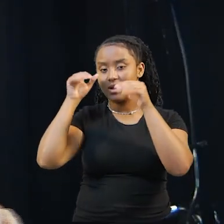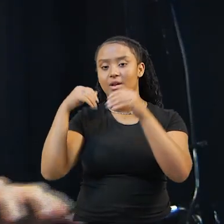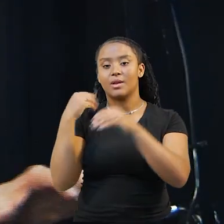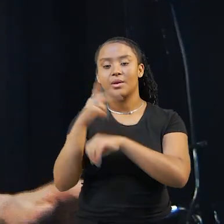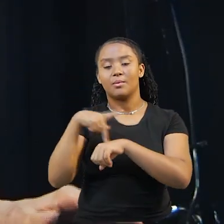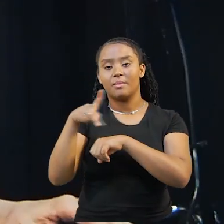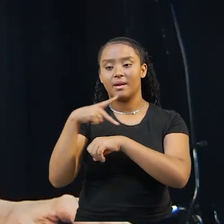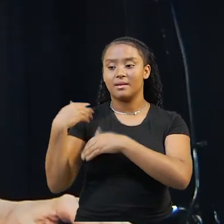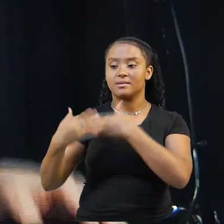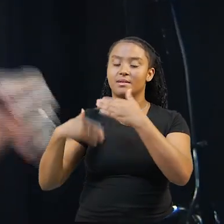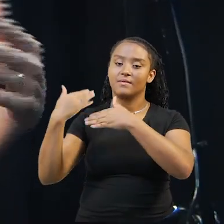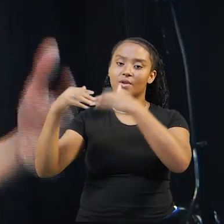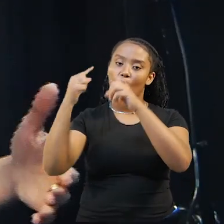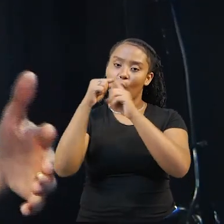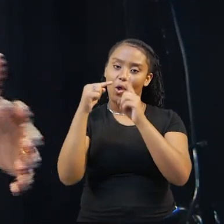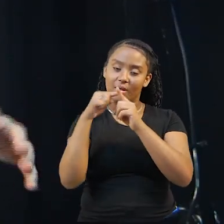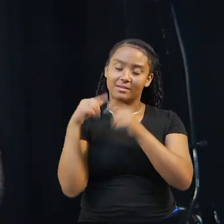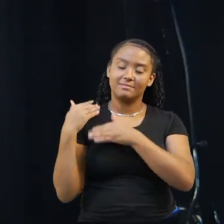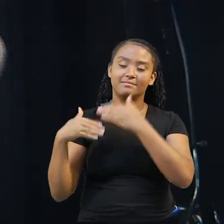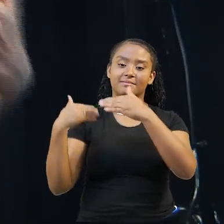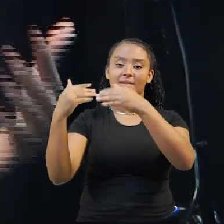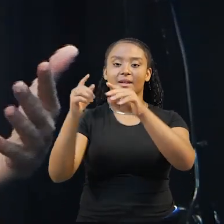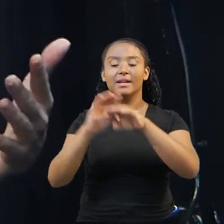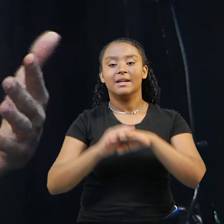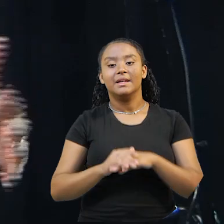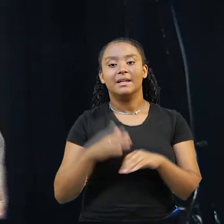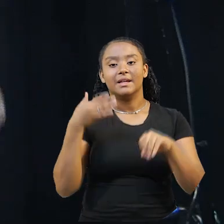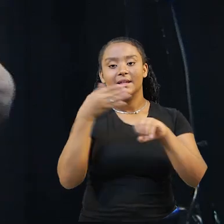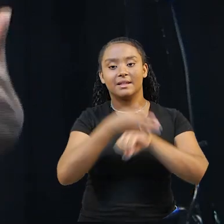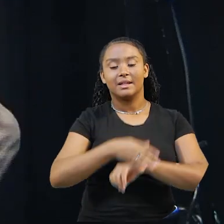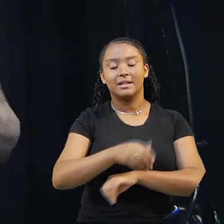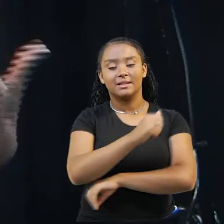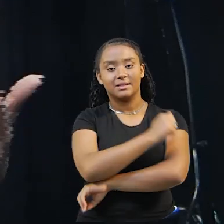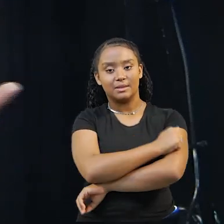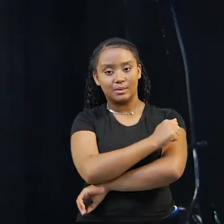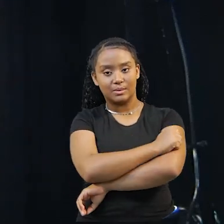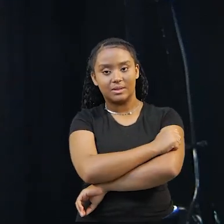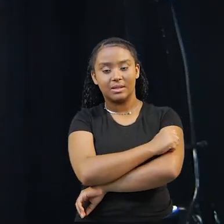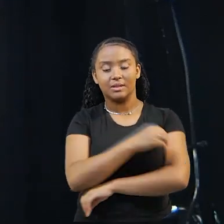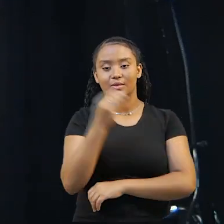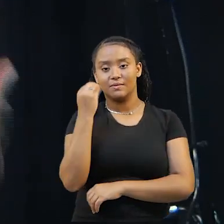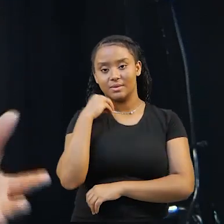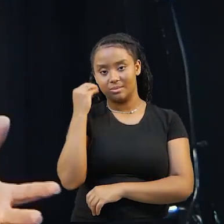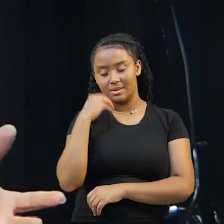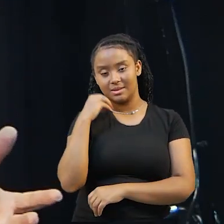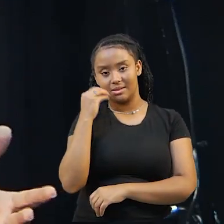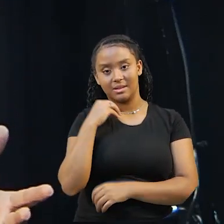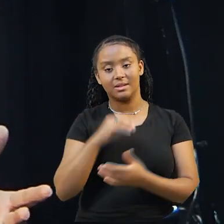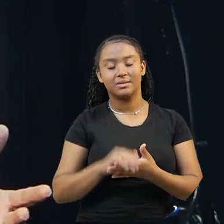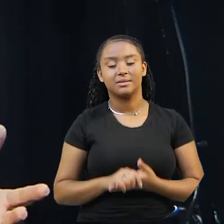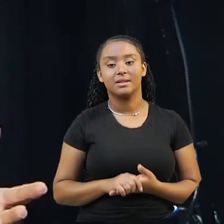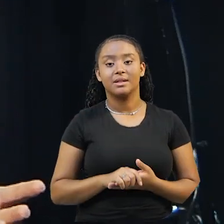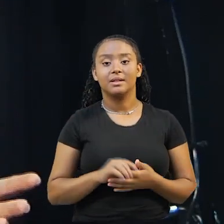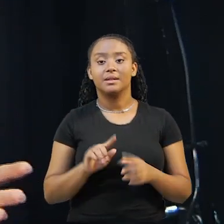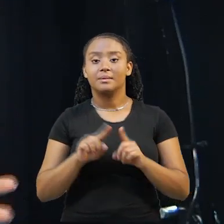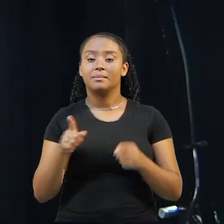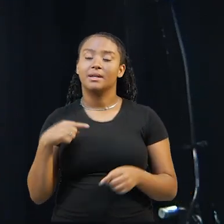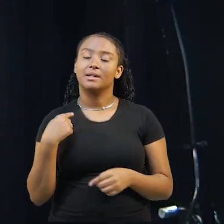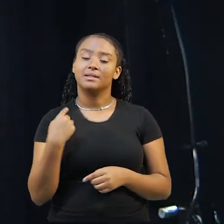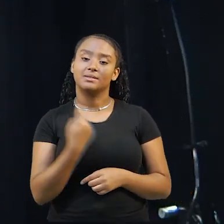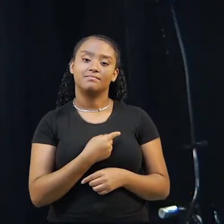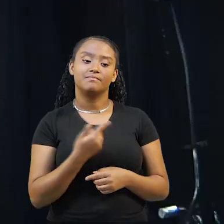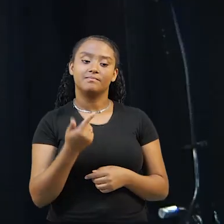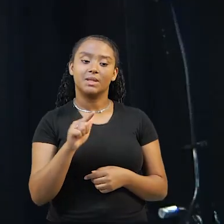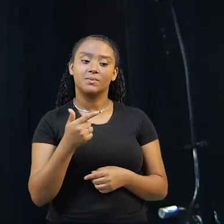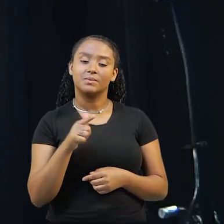país avançou muito com as cotas e a entrada de estudantes, né, vulnerabilizados, mas a gente não